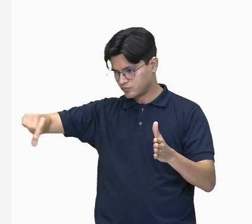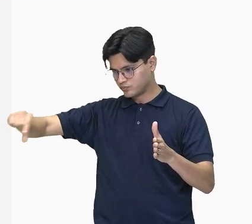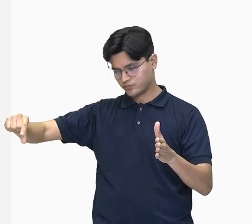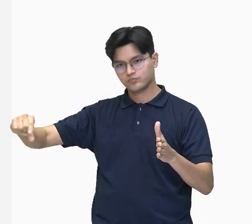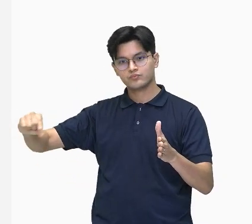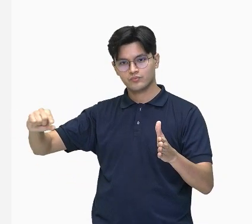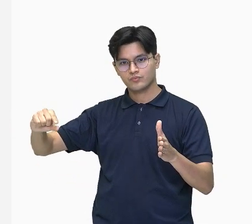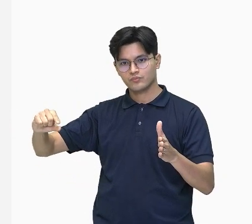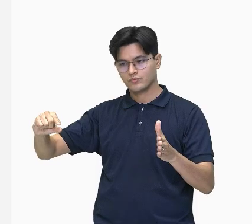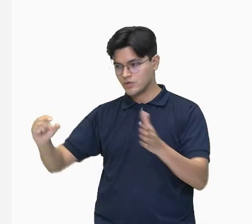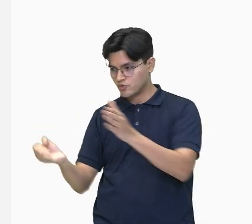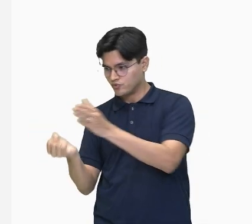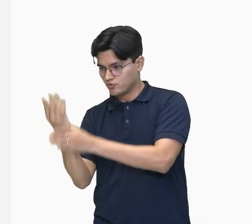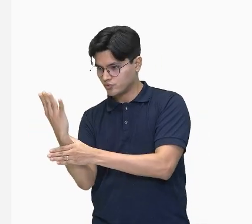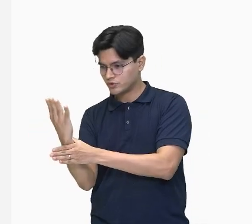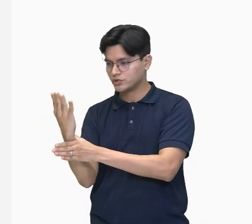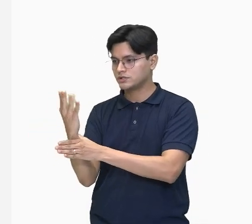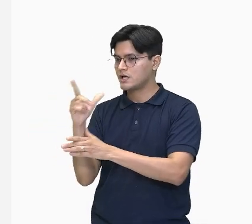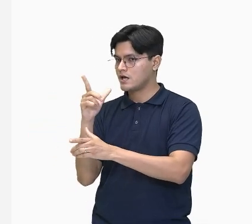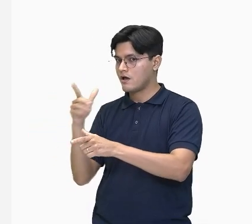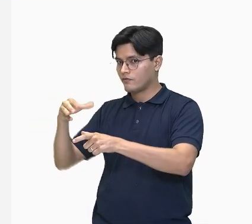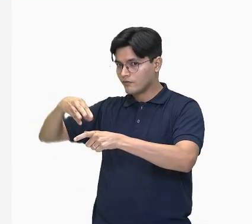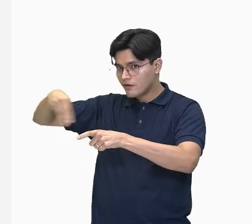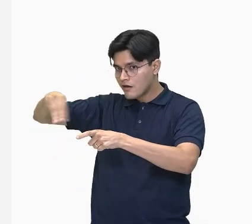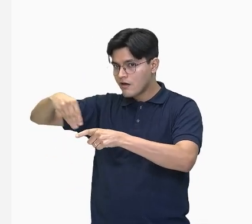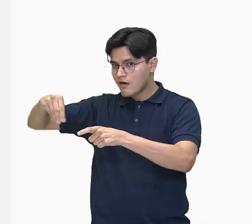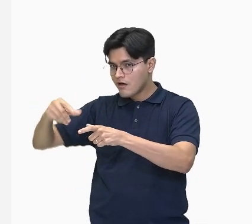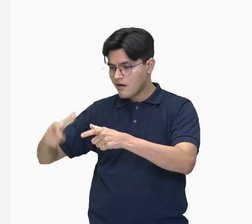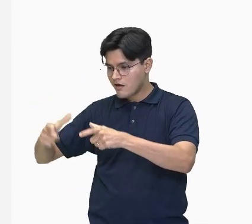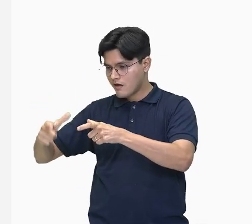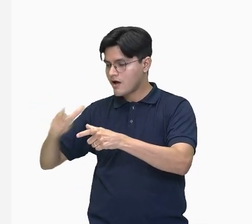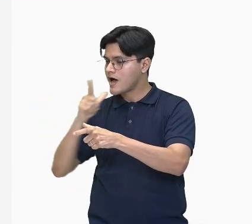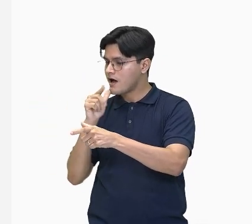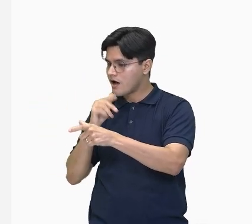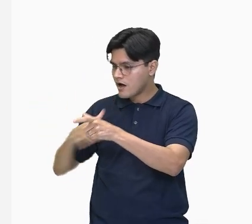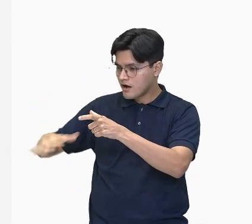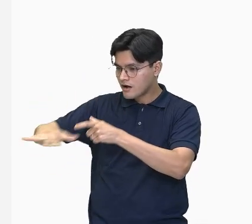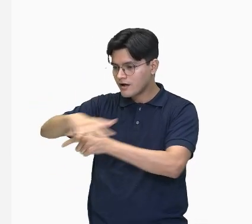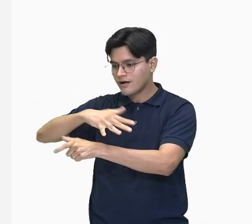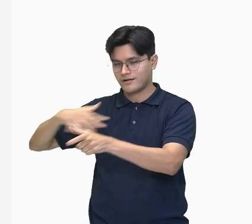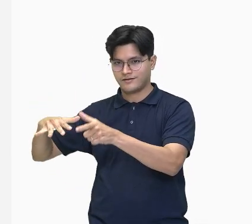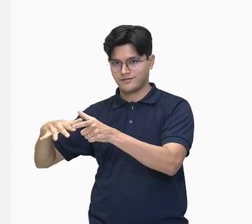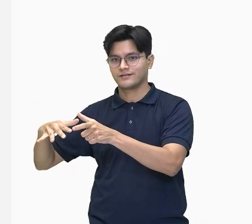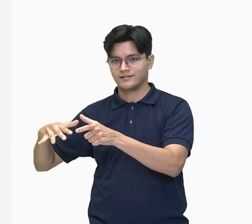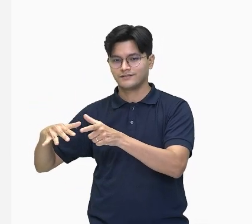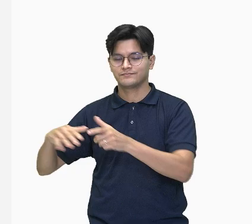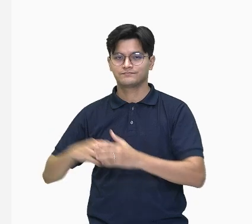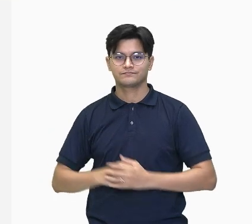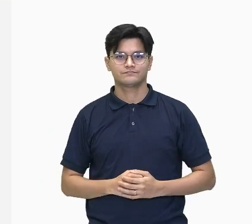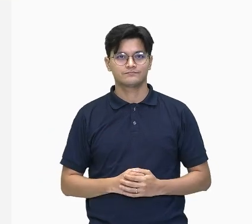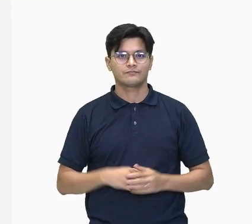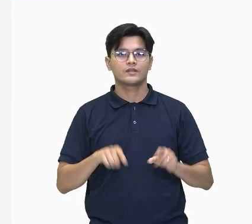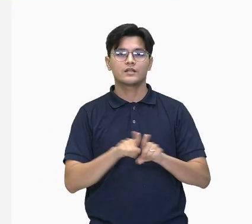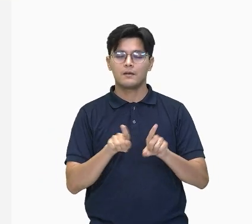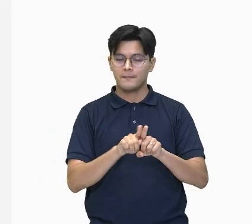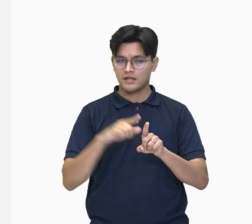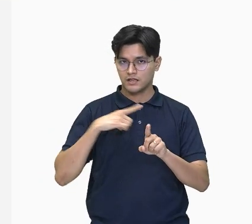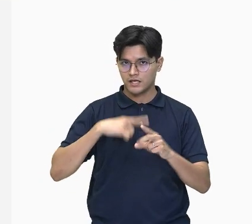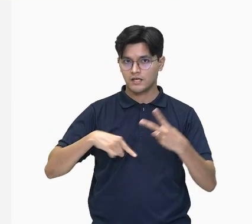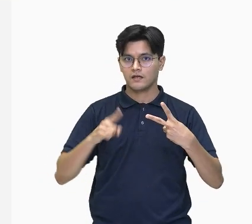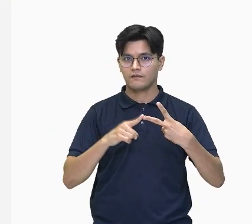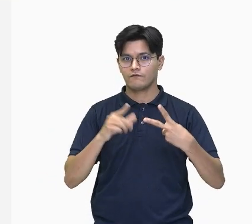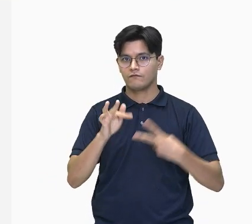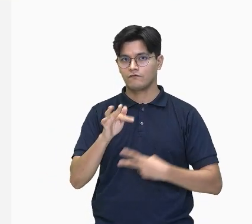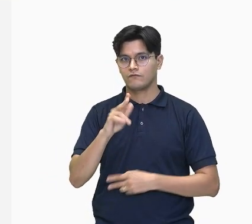essas ilhas. Também, um outro elemento constituinte da Amazônia são os furos.